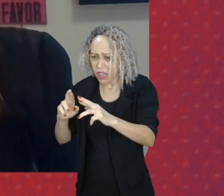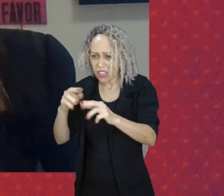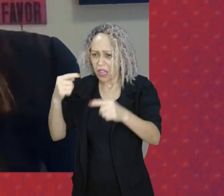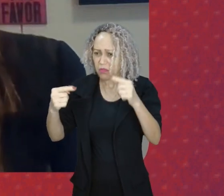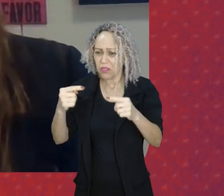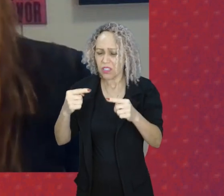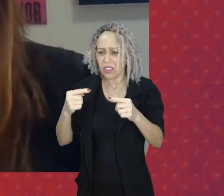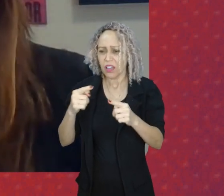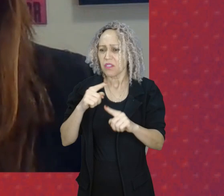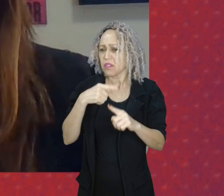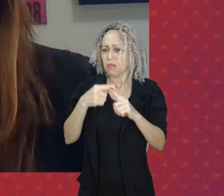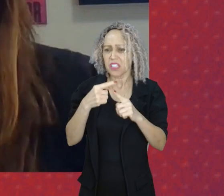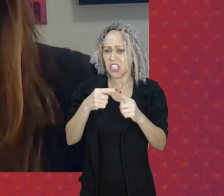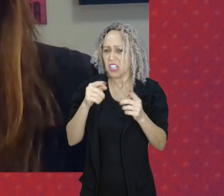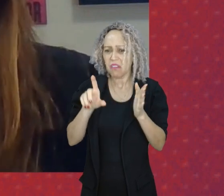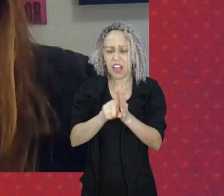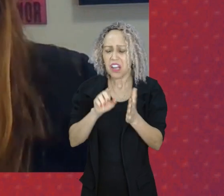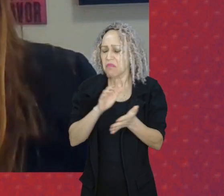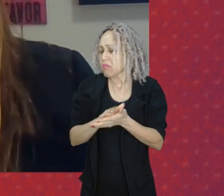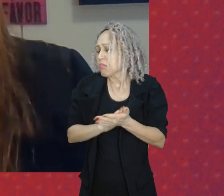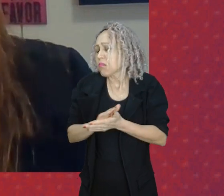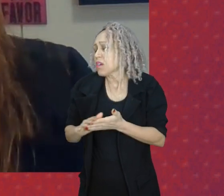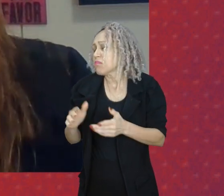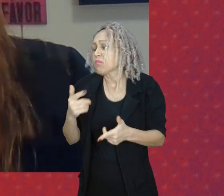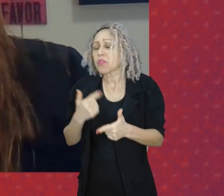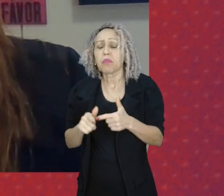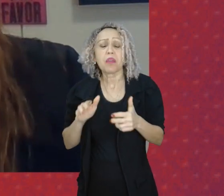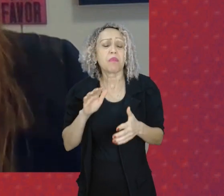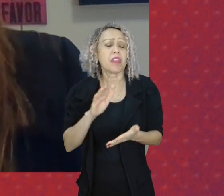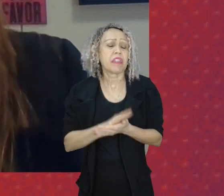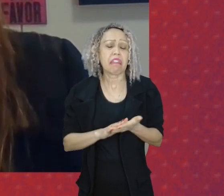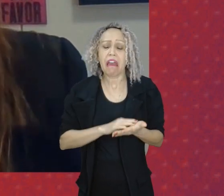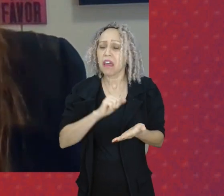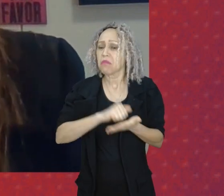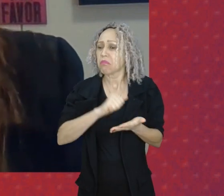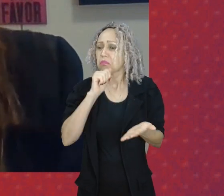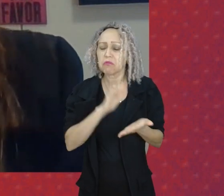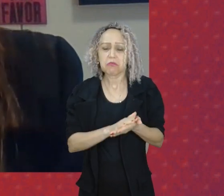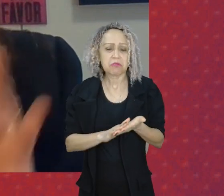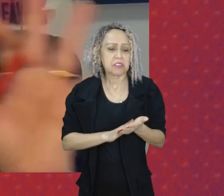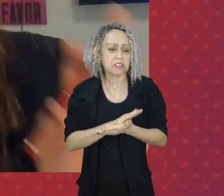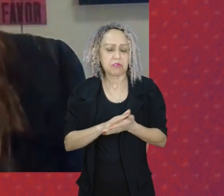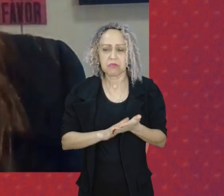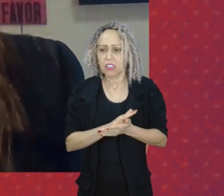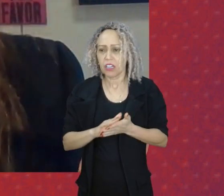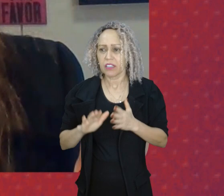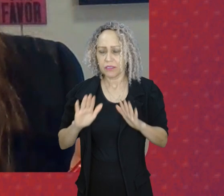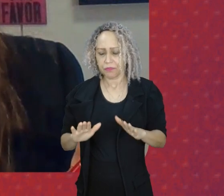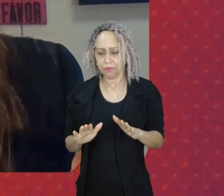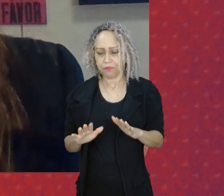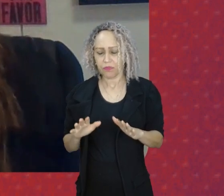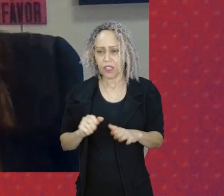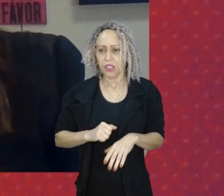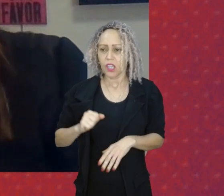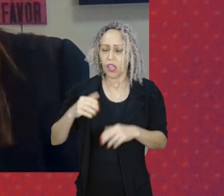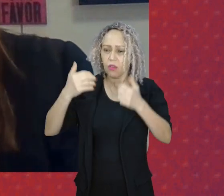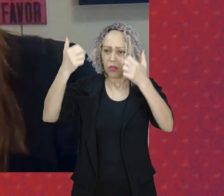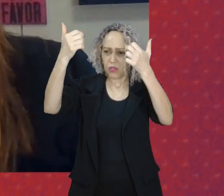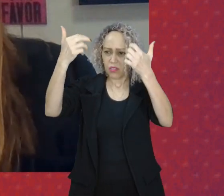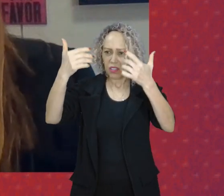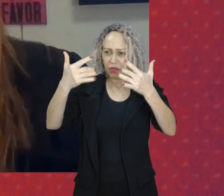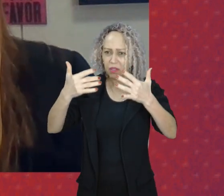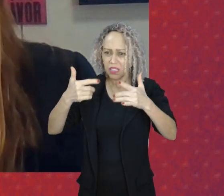se auto-anistiam. Então, existe esse problema, estou dando aqui um panorama geralzíssimo, assim, sobre o que a gente tem de